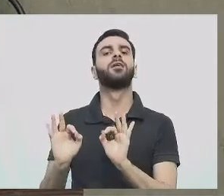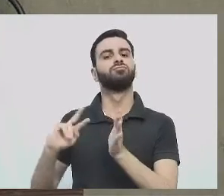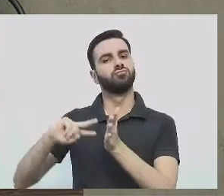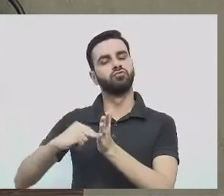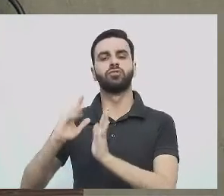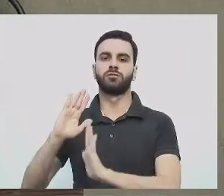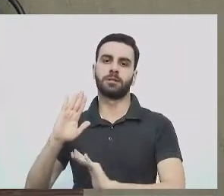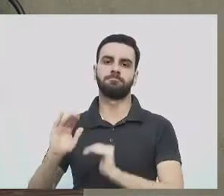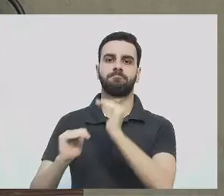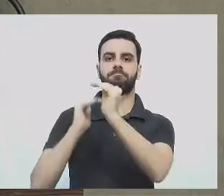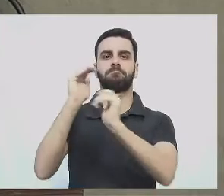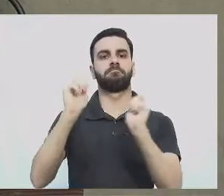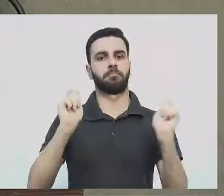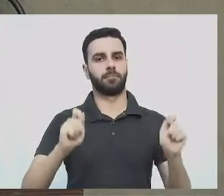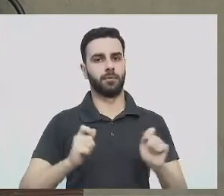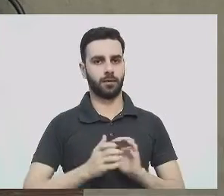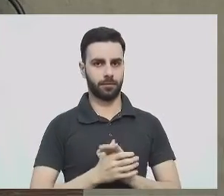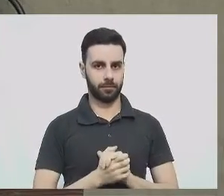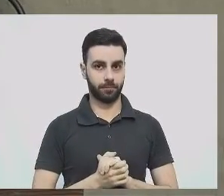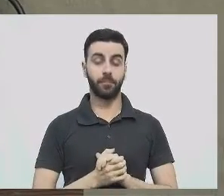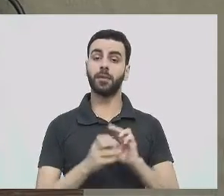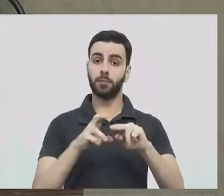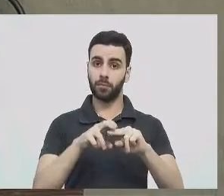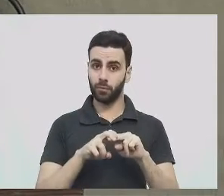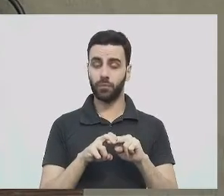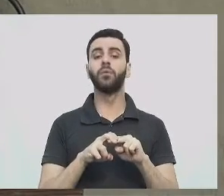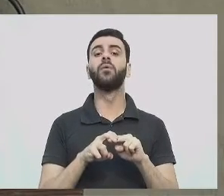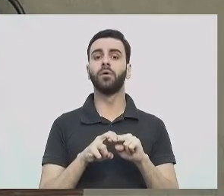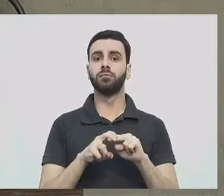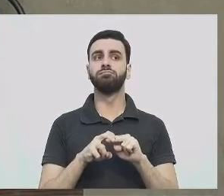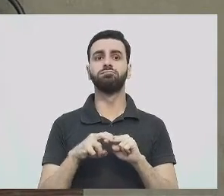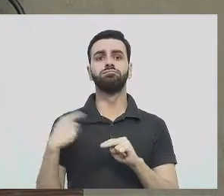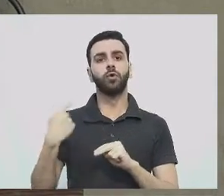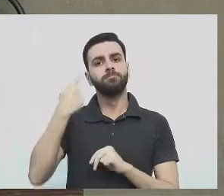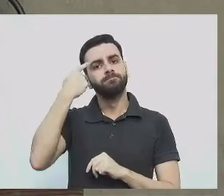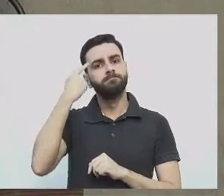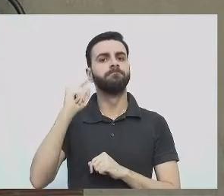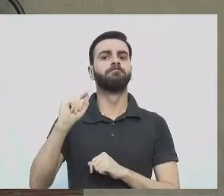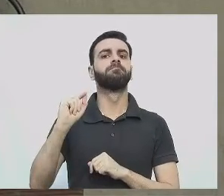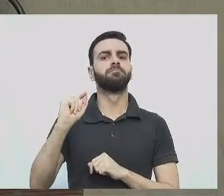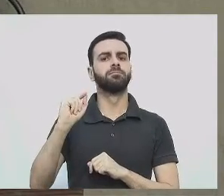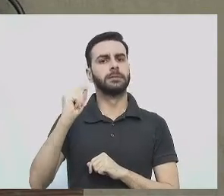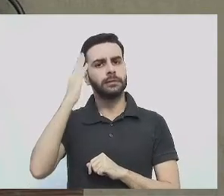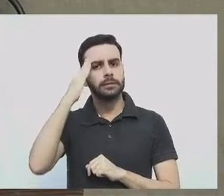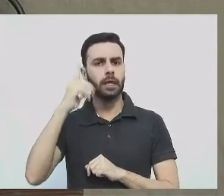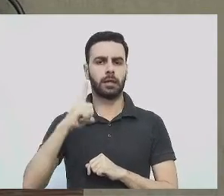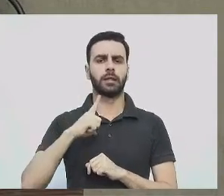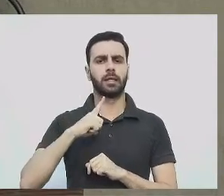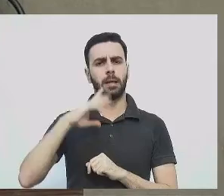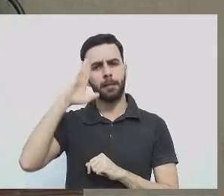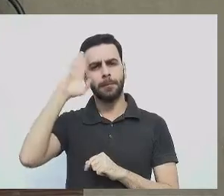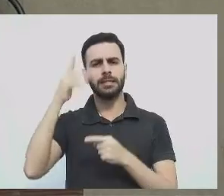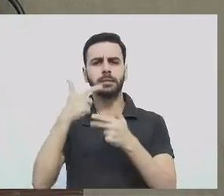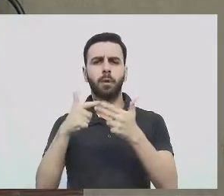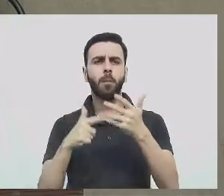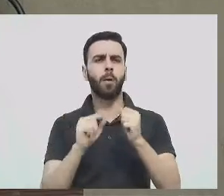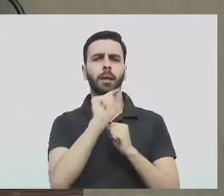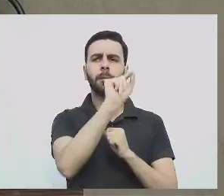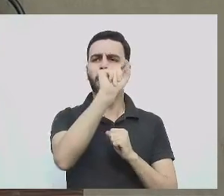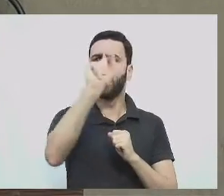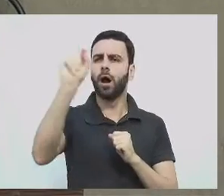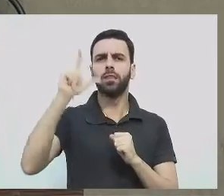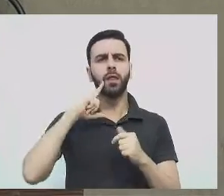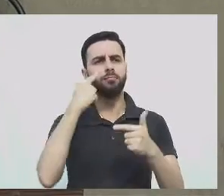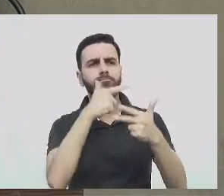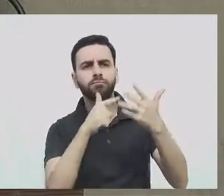seu sucesso futuro. E assim, nós ficamos sabendo dos principais problemas das